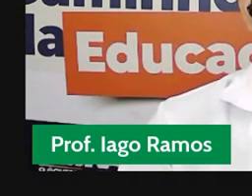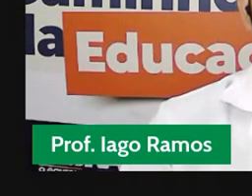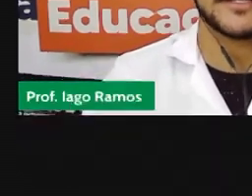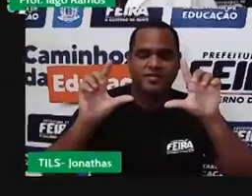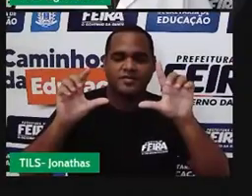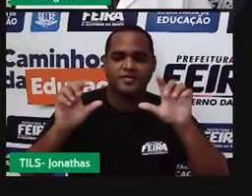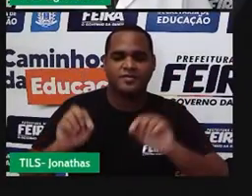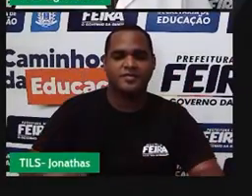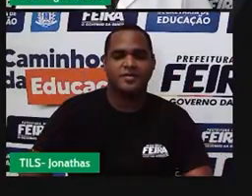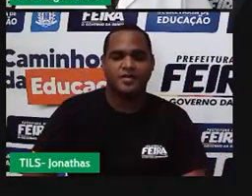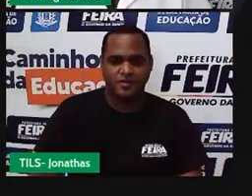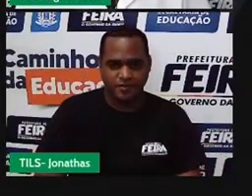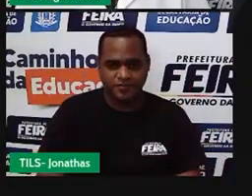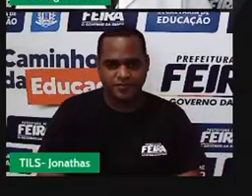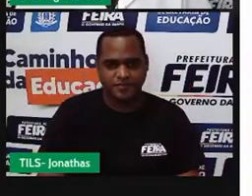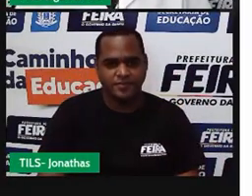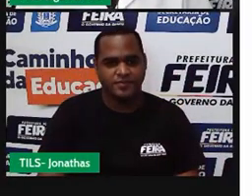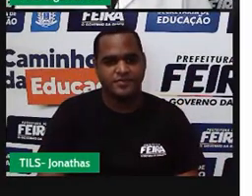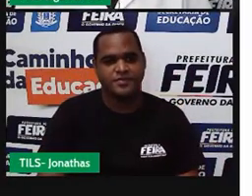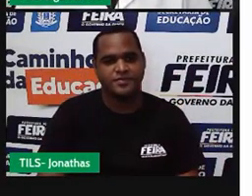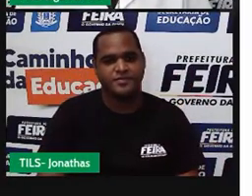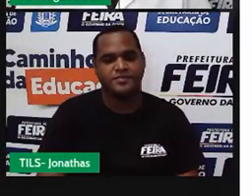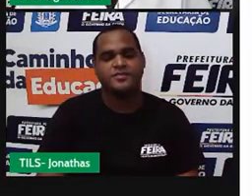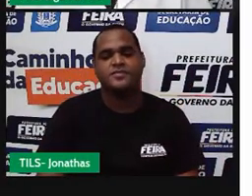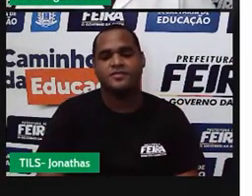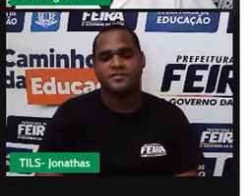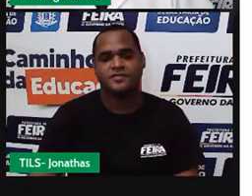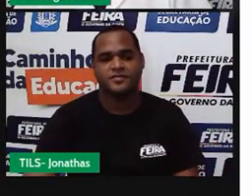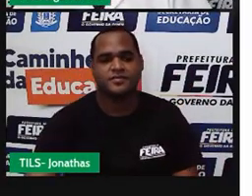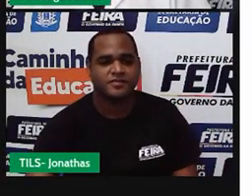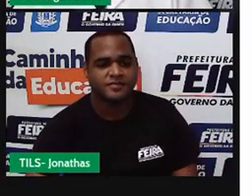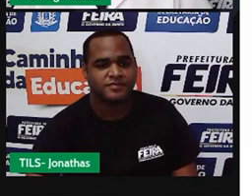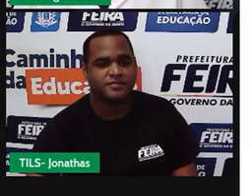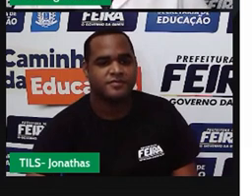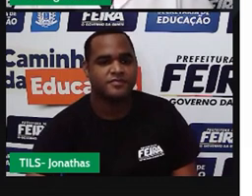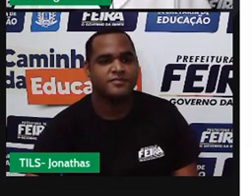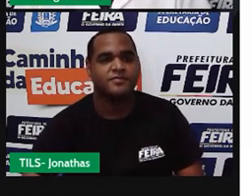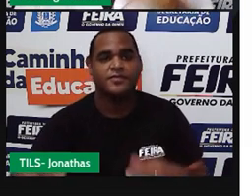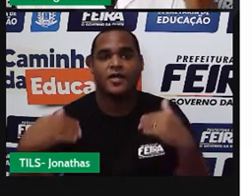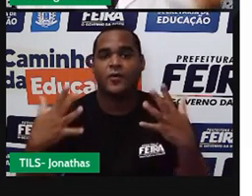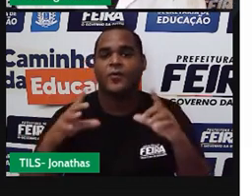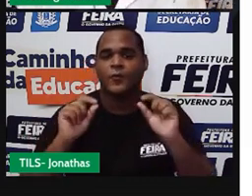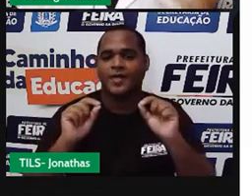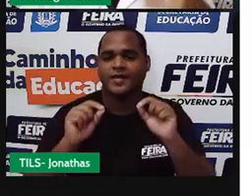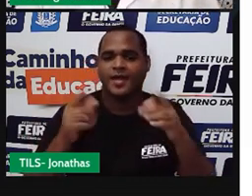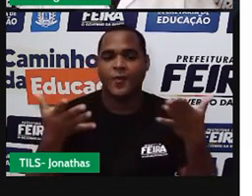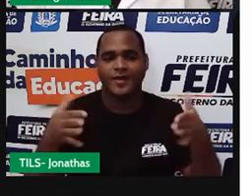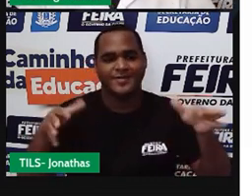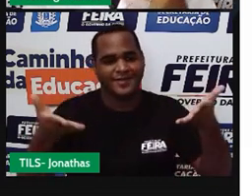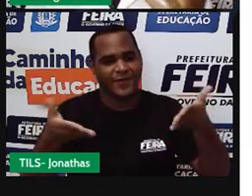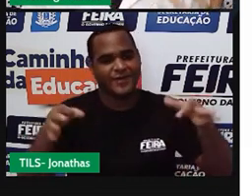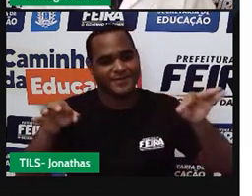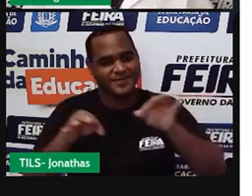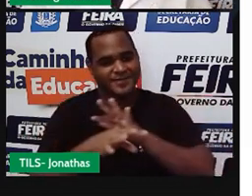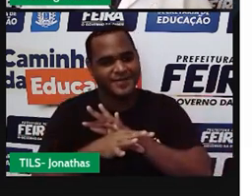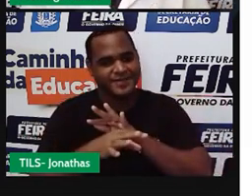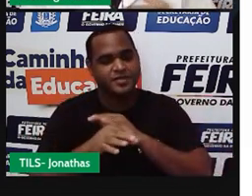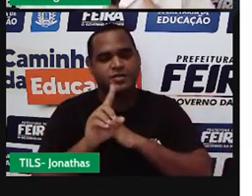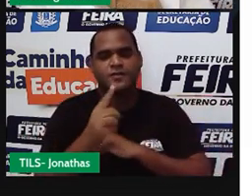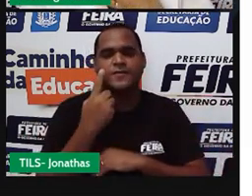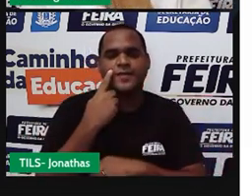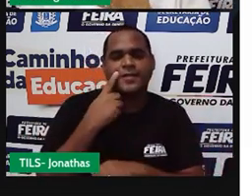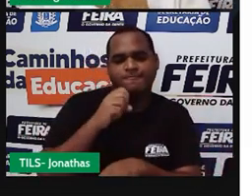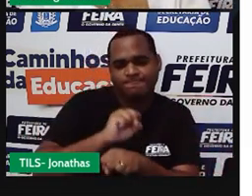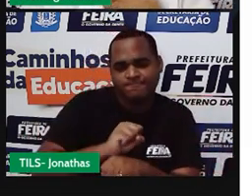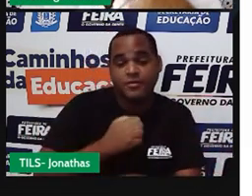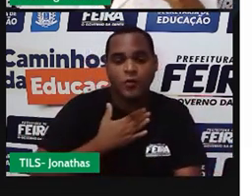Oi e aí a gente tem né A nossa aula para ser encerrada certo eu espero que você tenha